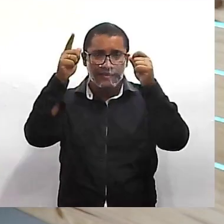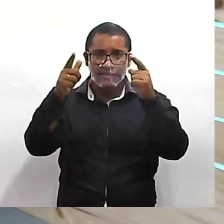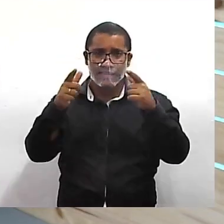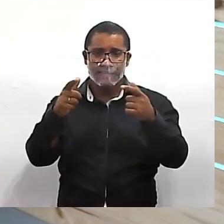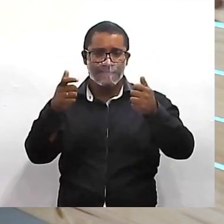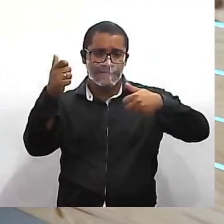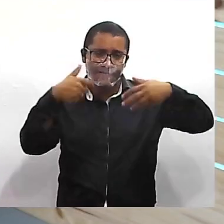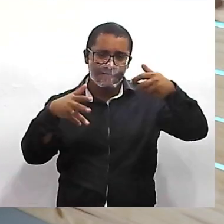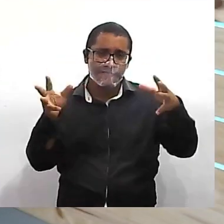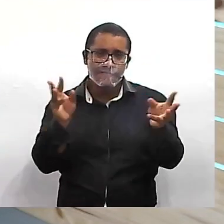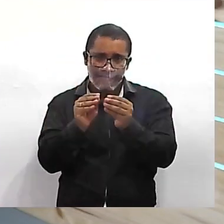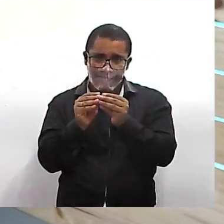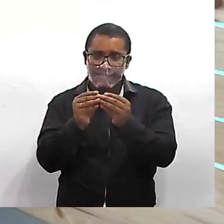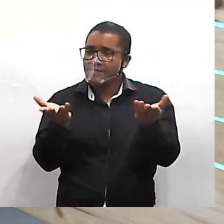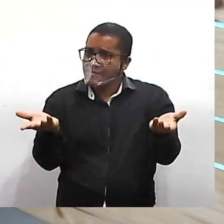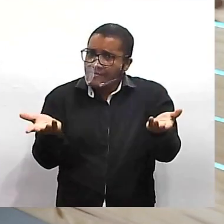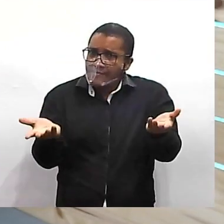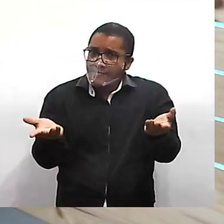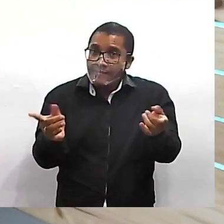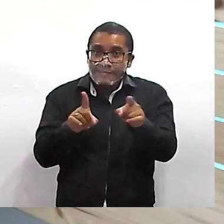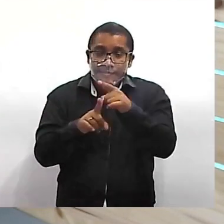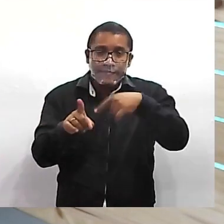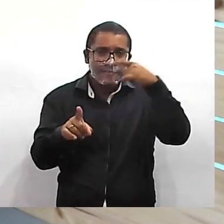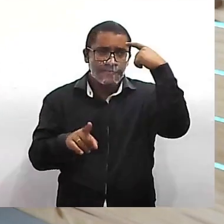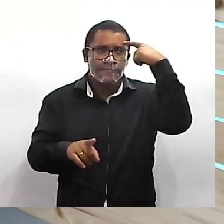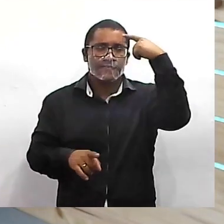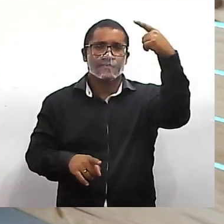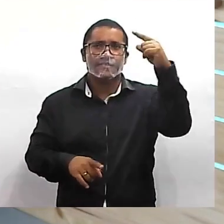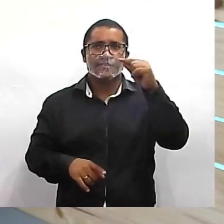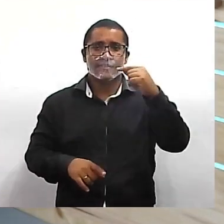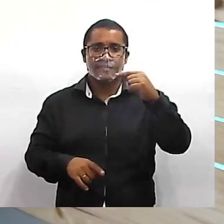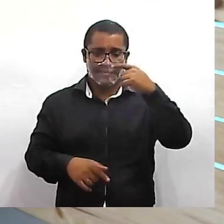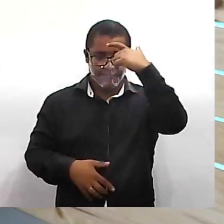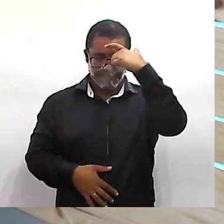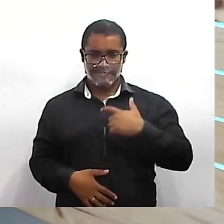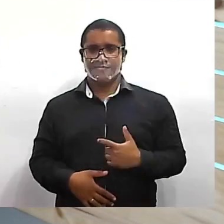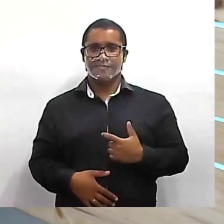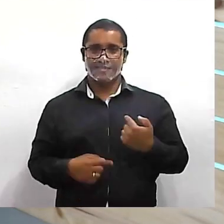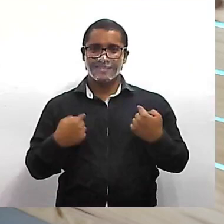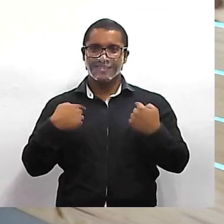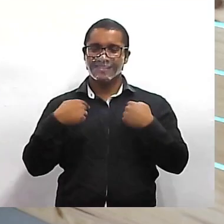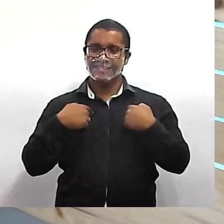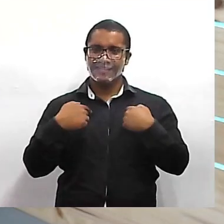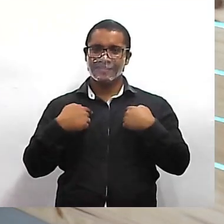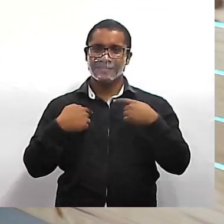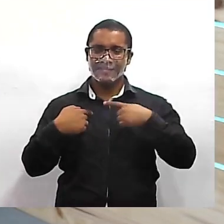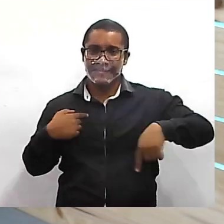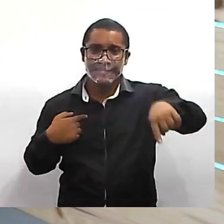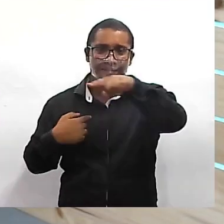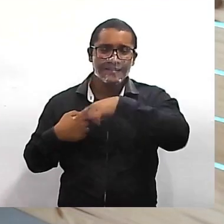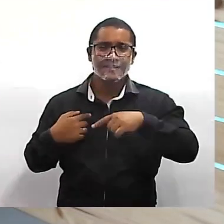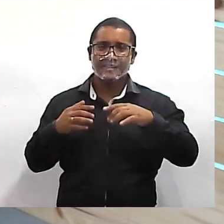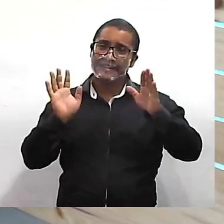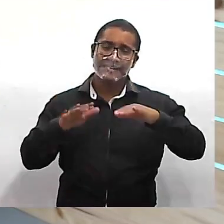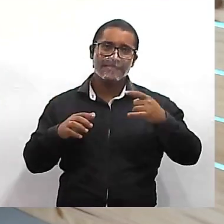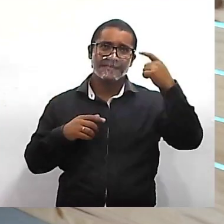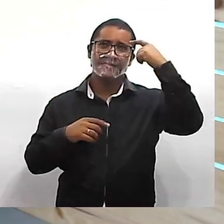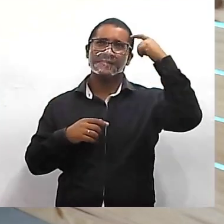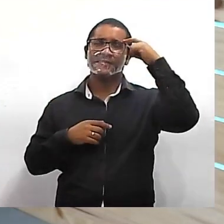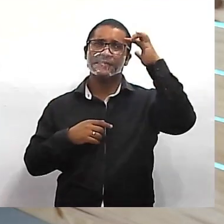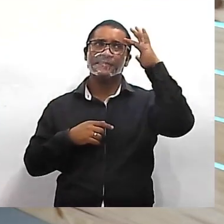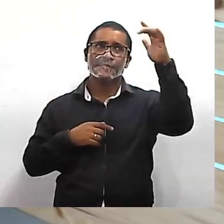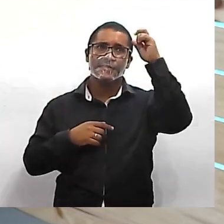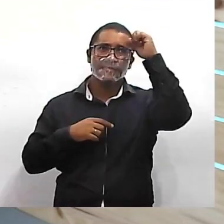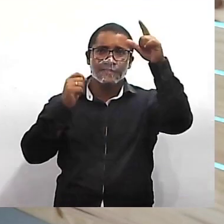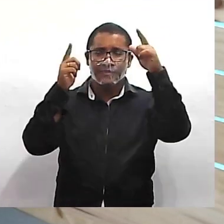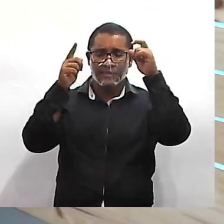mais importante também é pensar que a organização somos nós. Às vezes nós temos uma ideia de que a organização está muito distante da